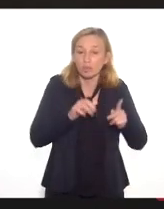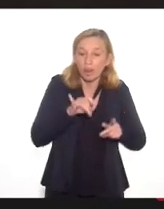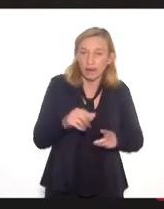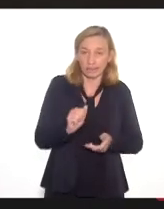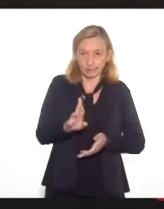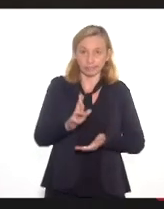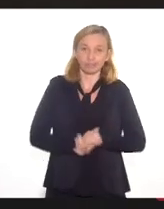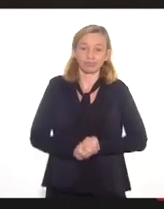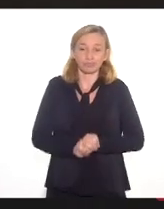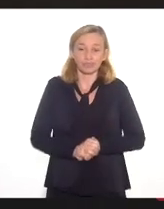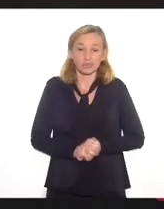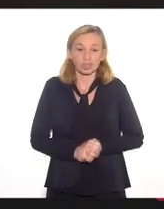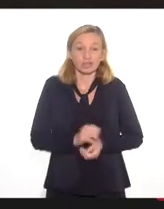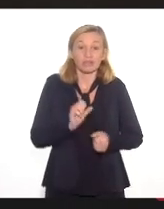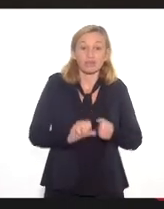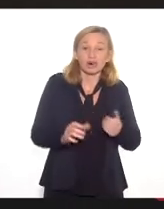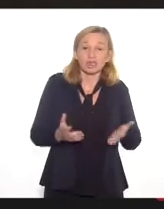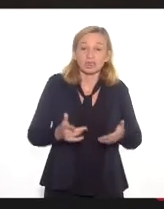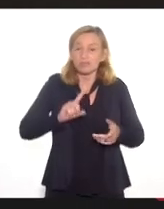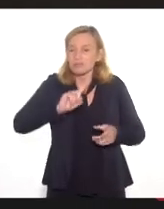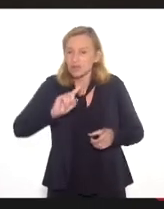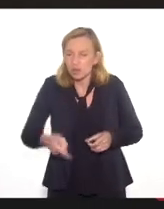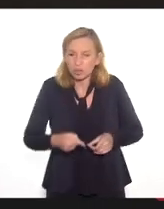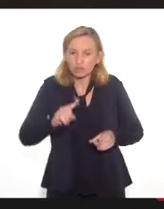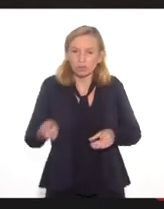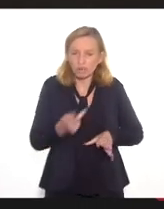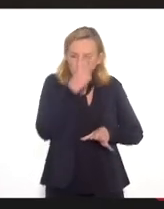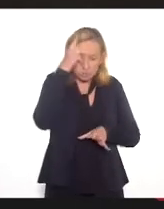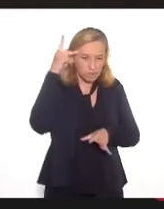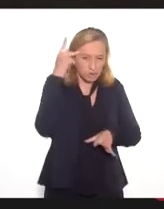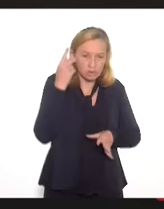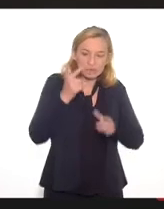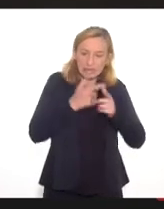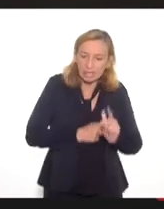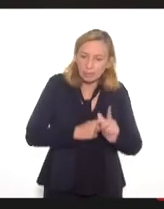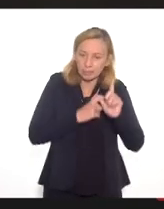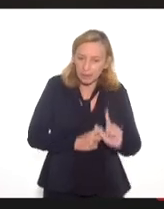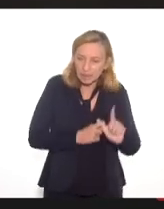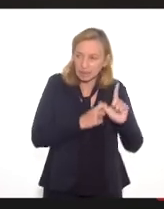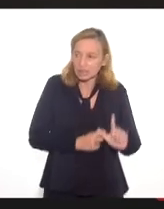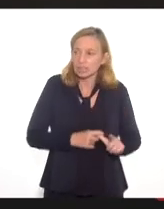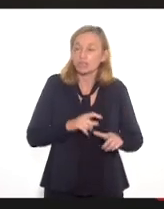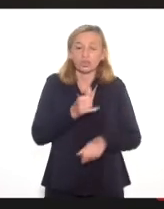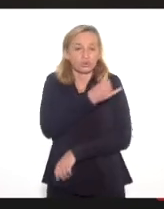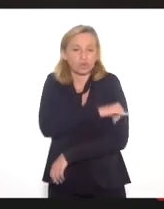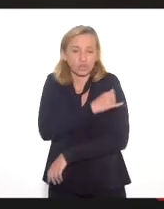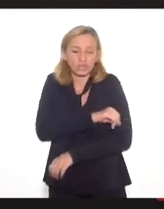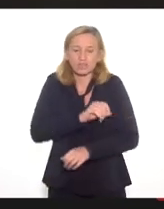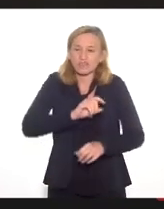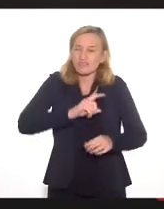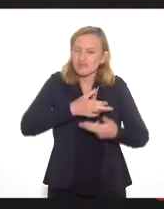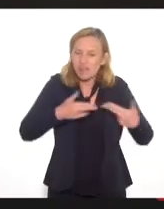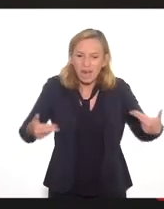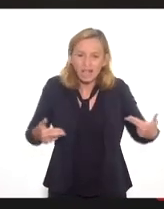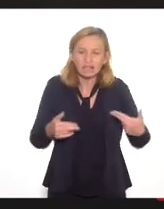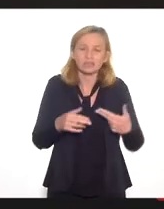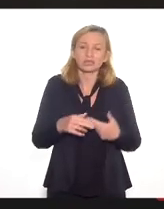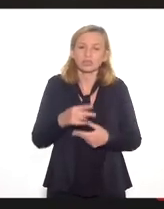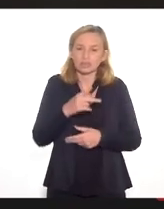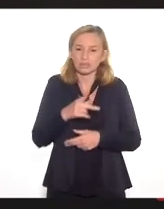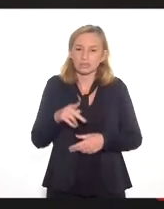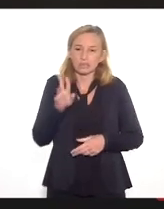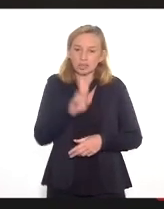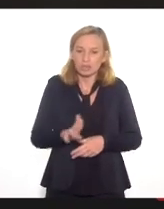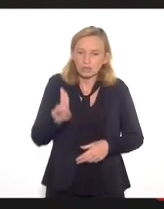restaurantes populares que faz com que milhões de pessoas em todo o país dependam e no Rio de Janeiro são dezenas de milhares de pessoas que